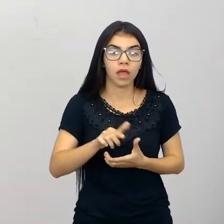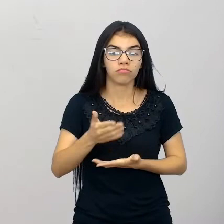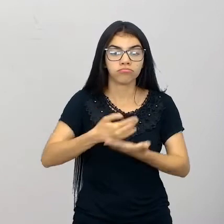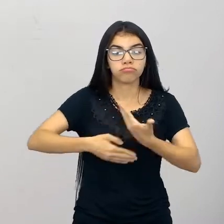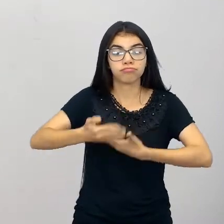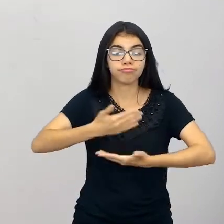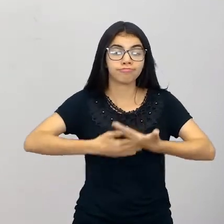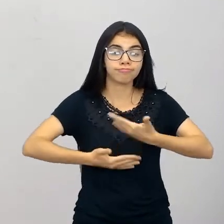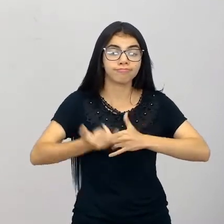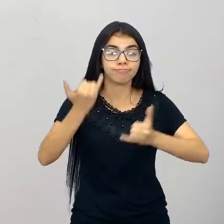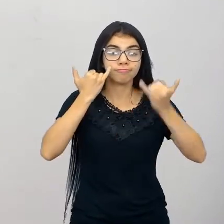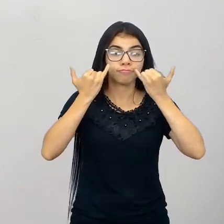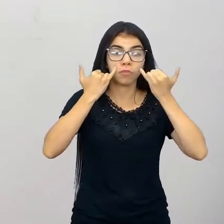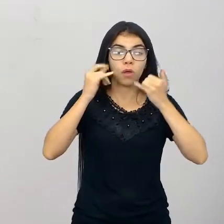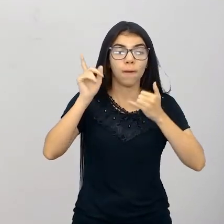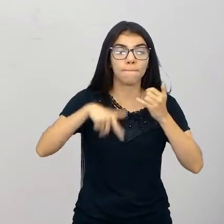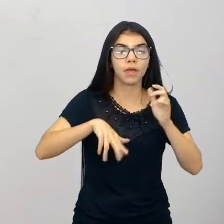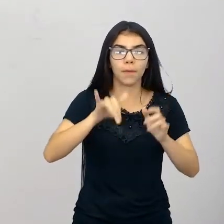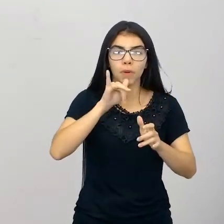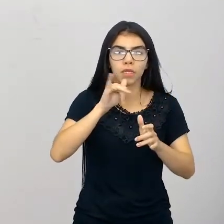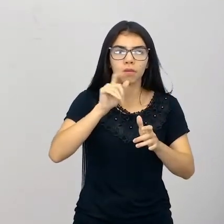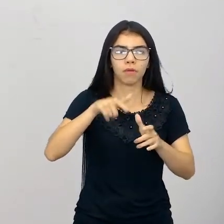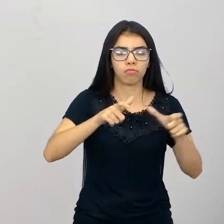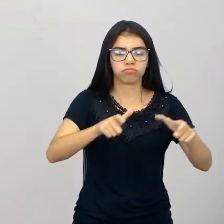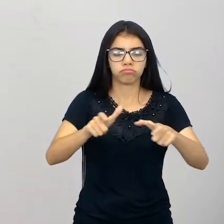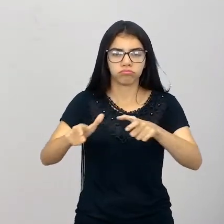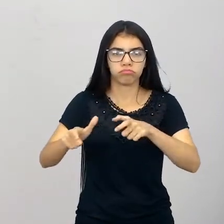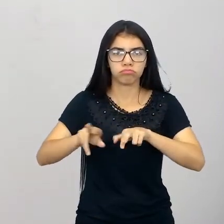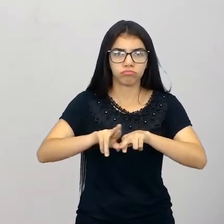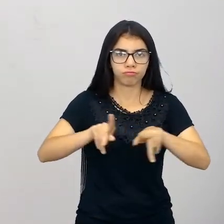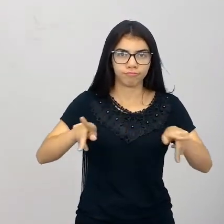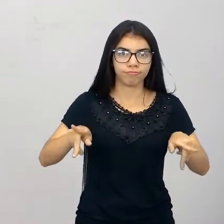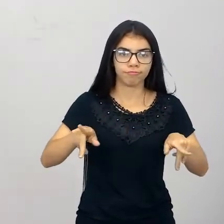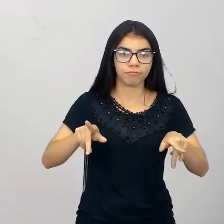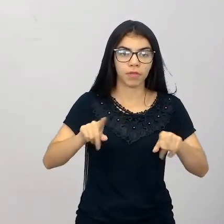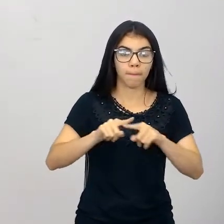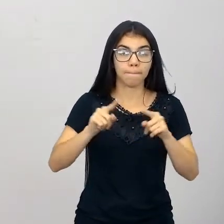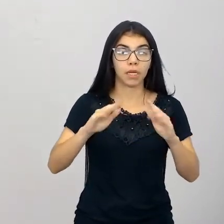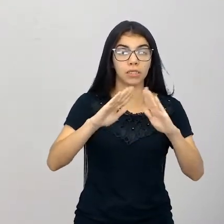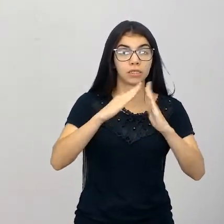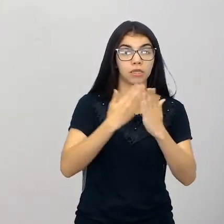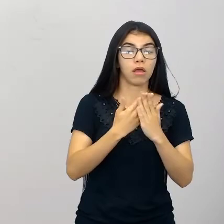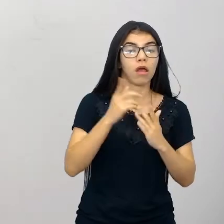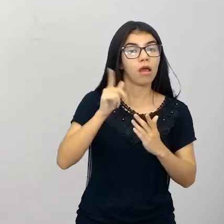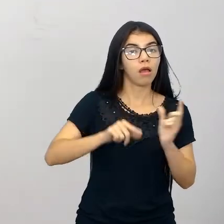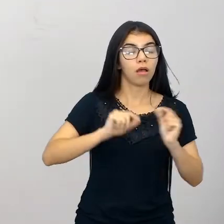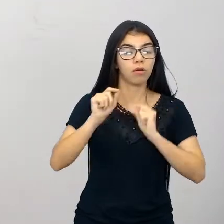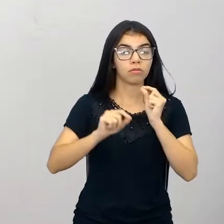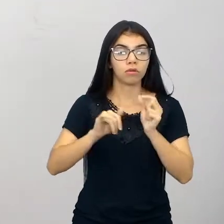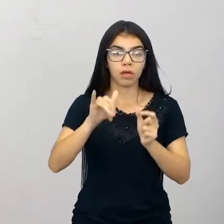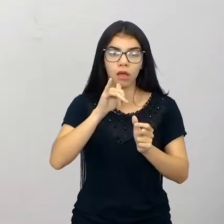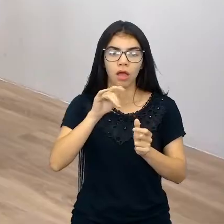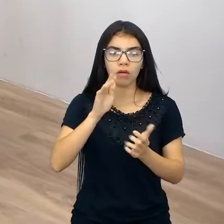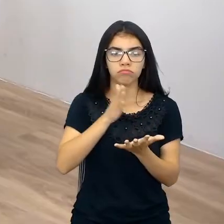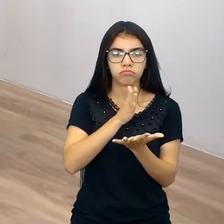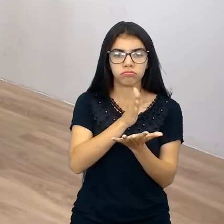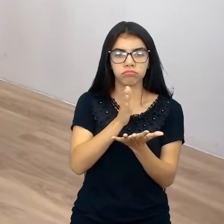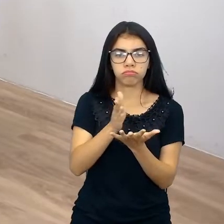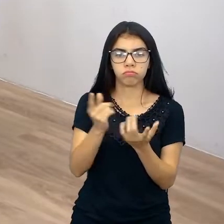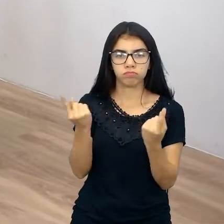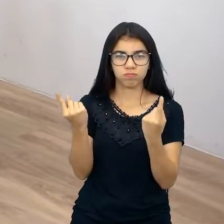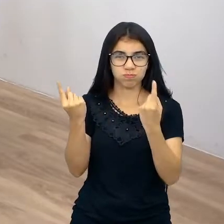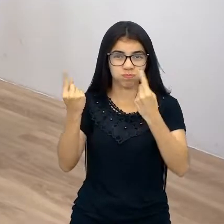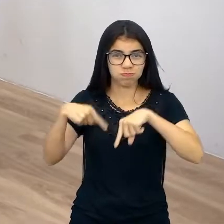muita informação presa em lugares diferentes. Mas na escola, acredito que os desafios foram outros. Foram outros desafios, com